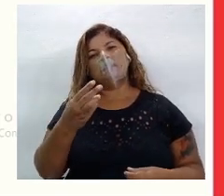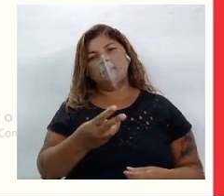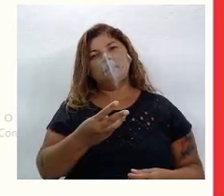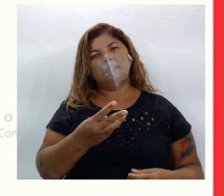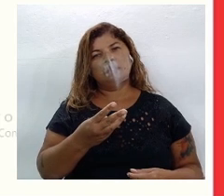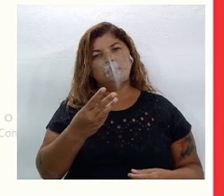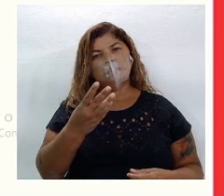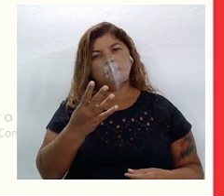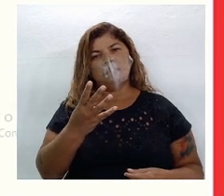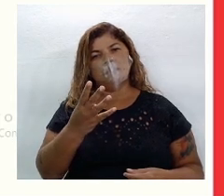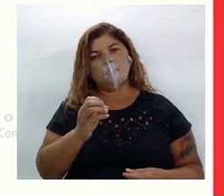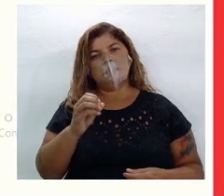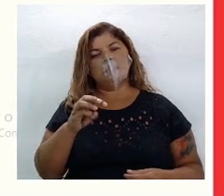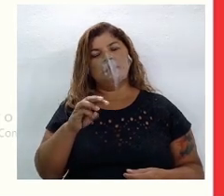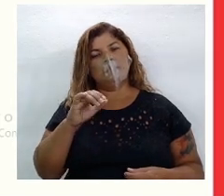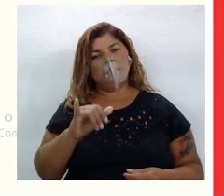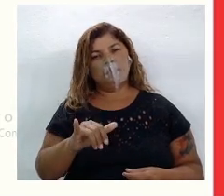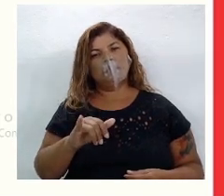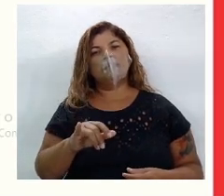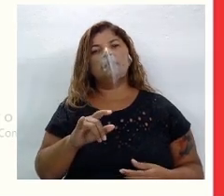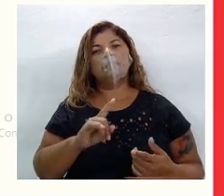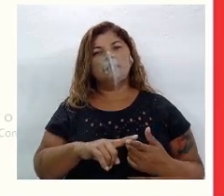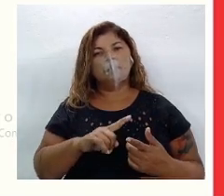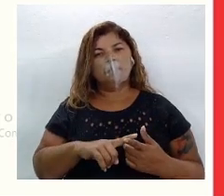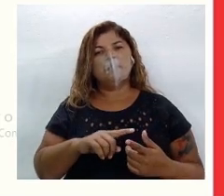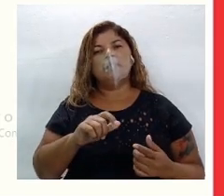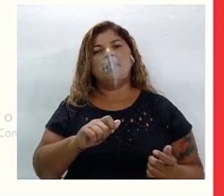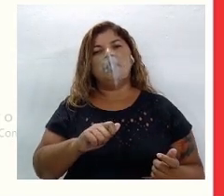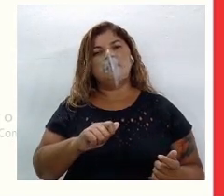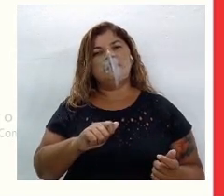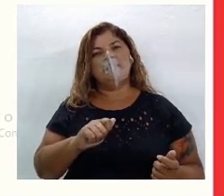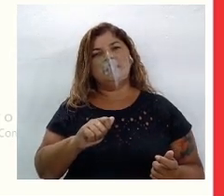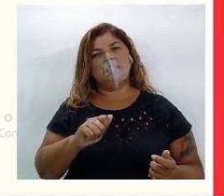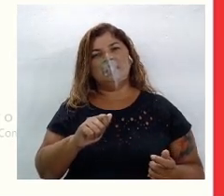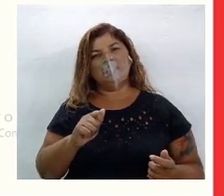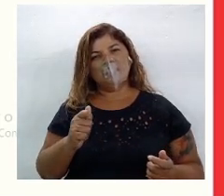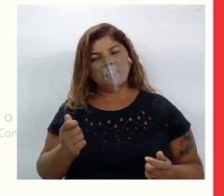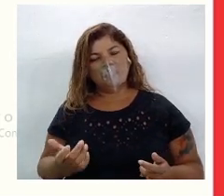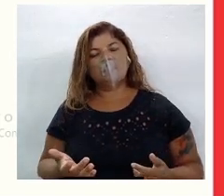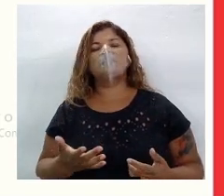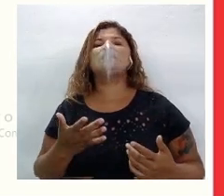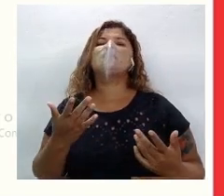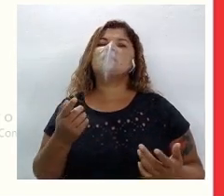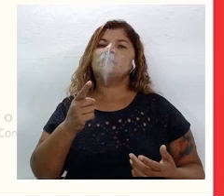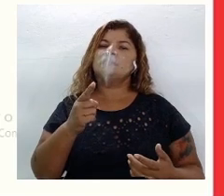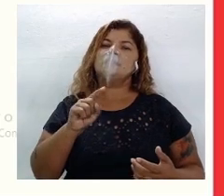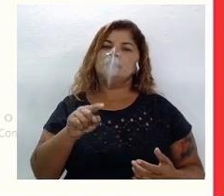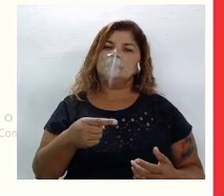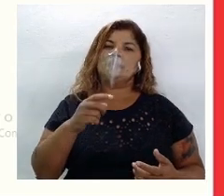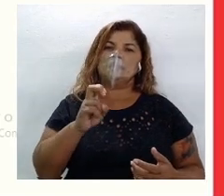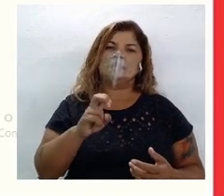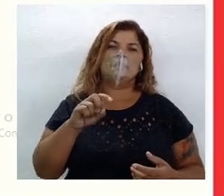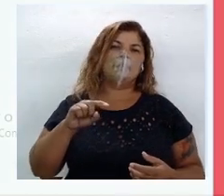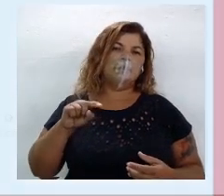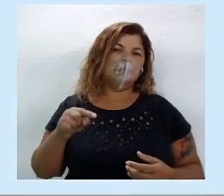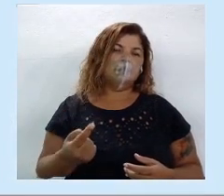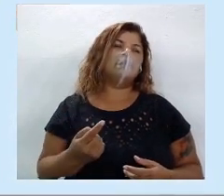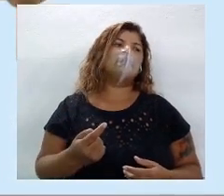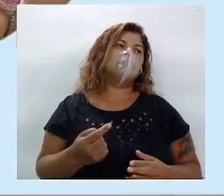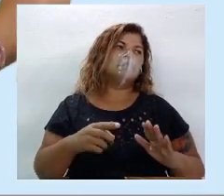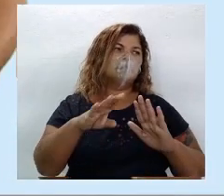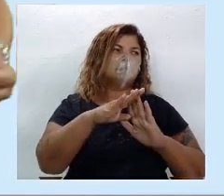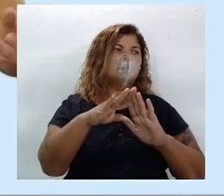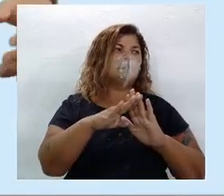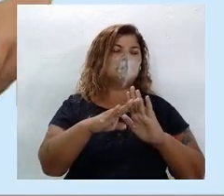340 mil, há também os adventistas, certo? 1,5 milhão. Então, vejam só as